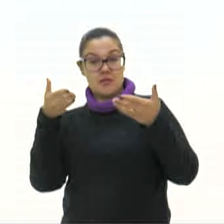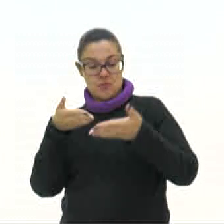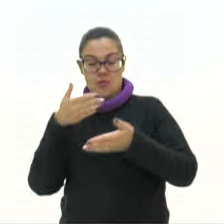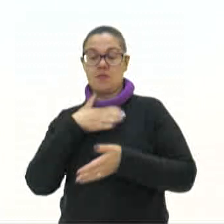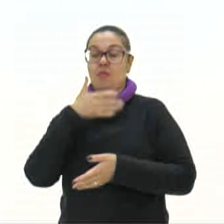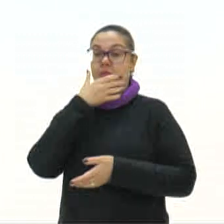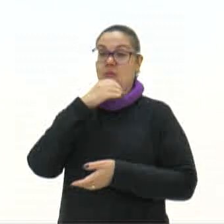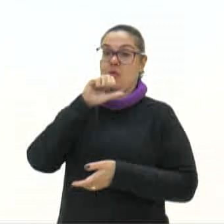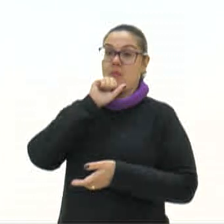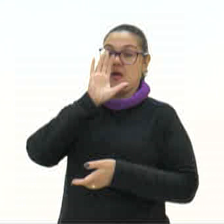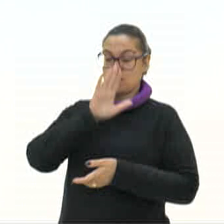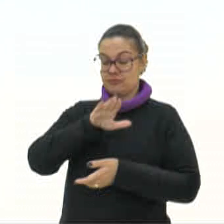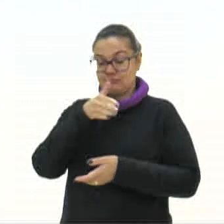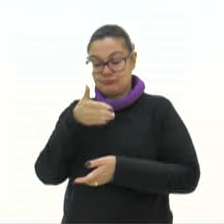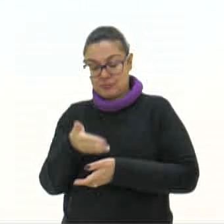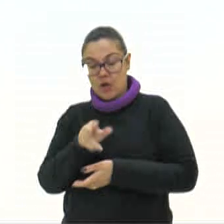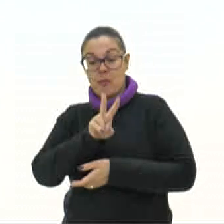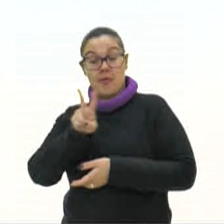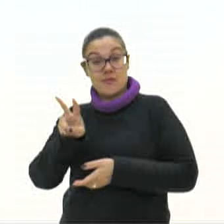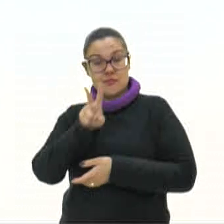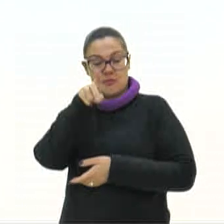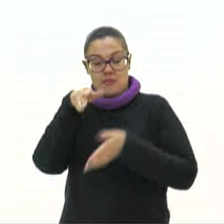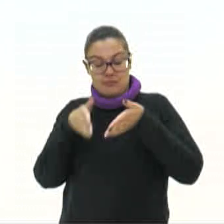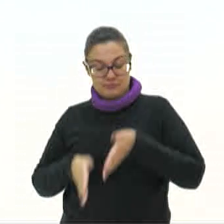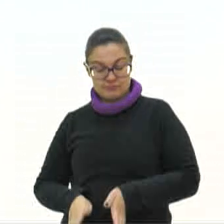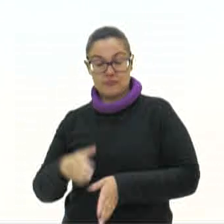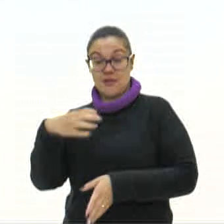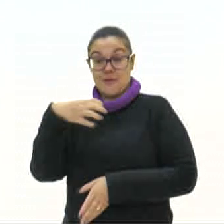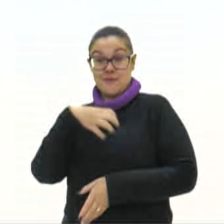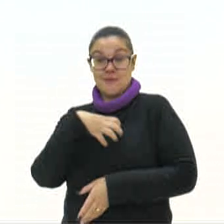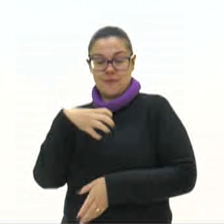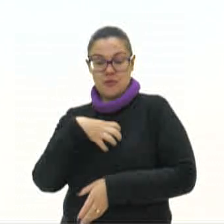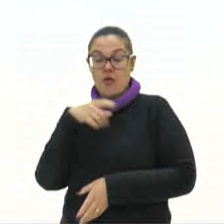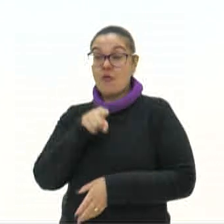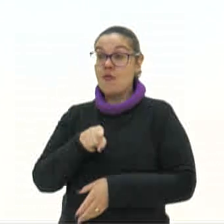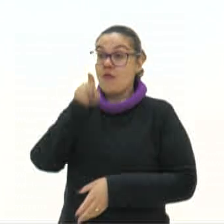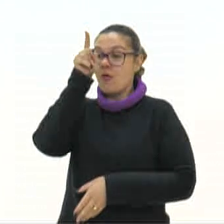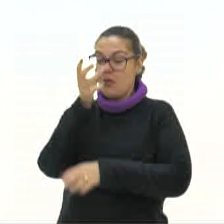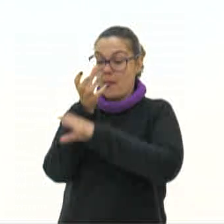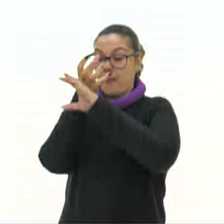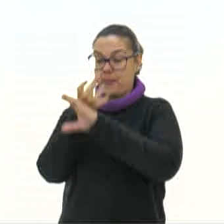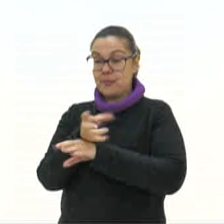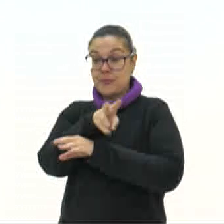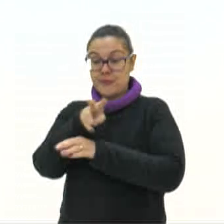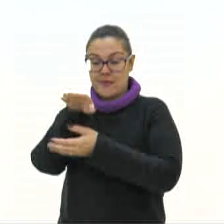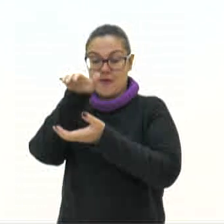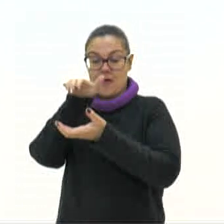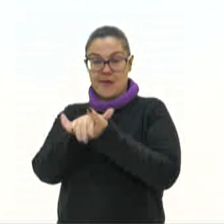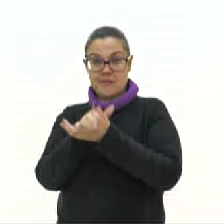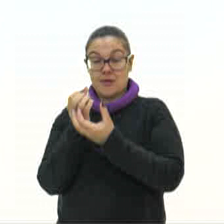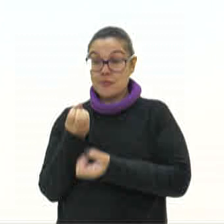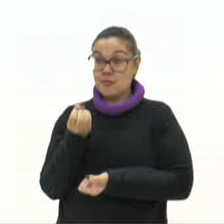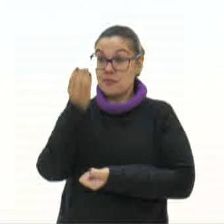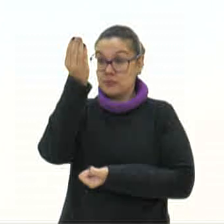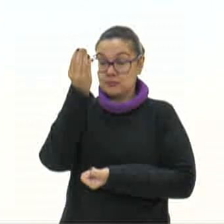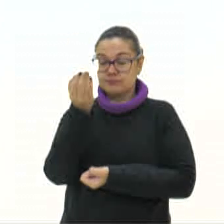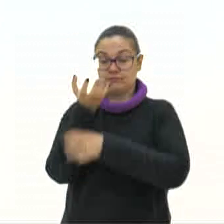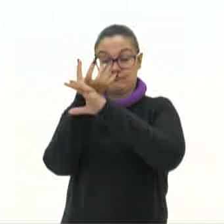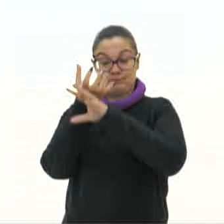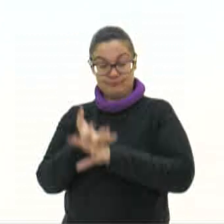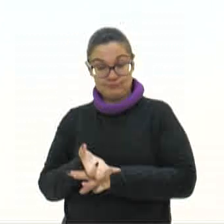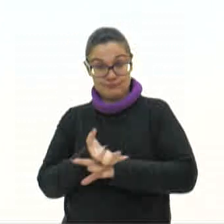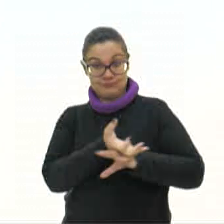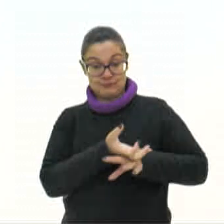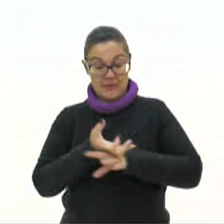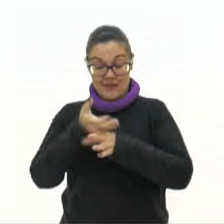já é falecido, mas eram ambos de Salvador. Tinham ido para o sertão e casaram, e foram para o sertão. Na hora em que